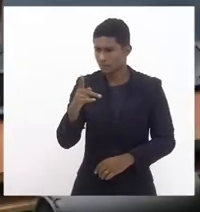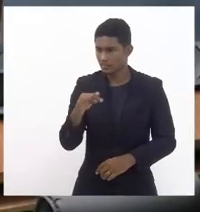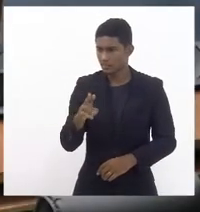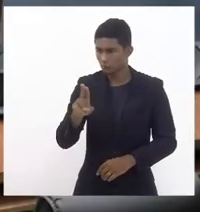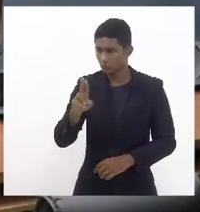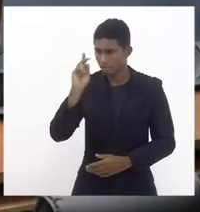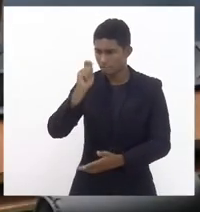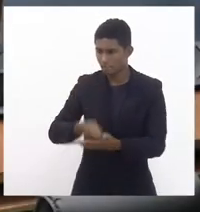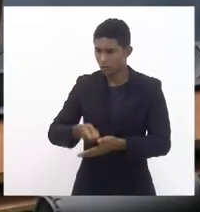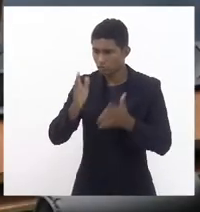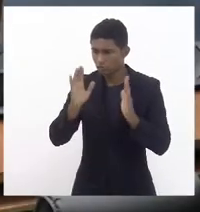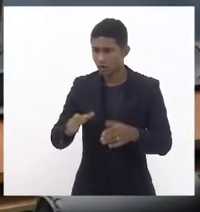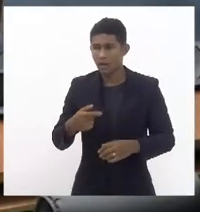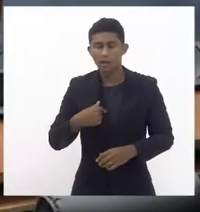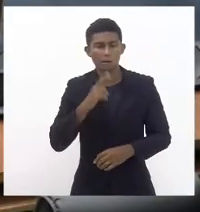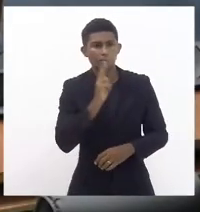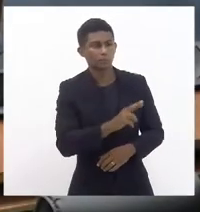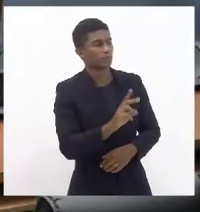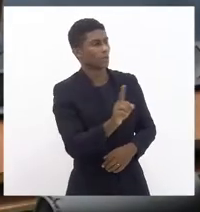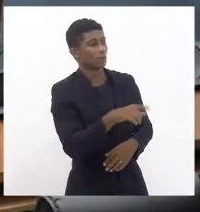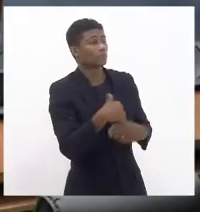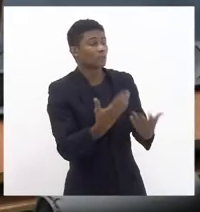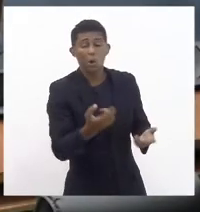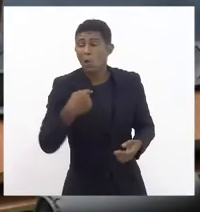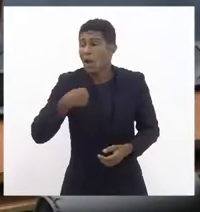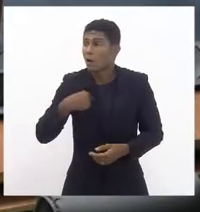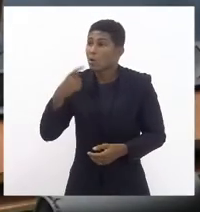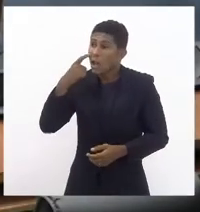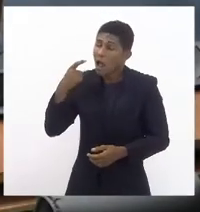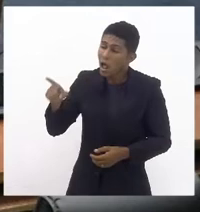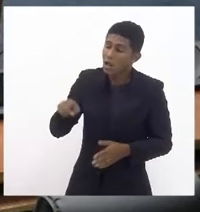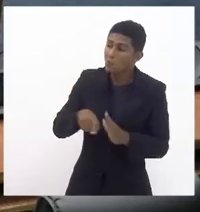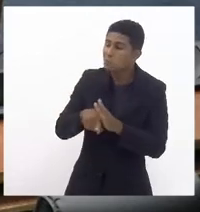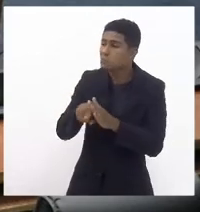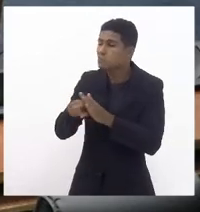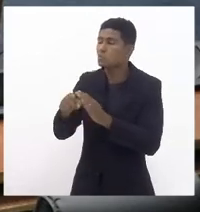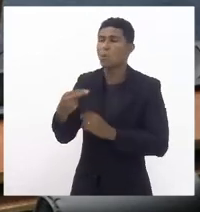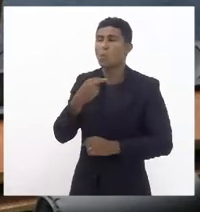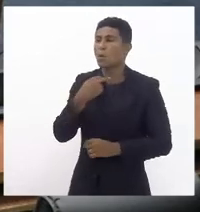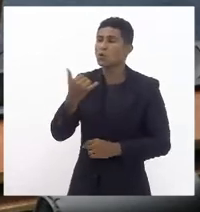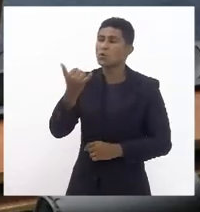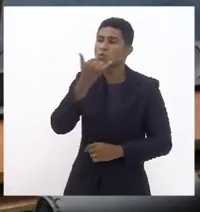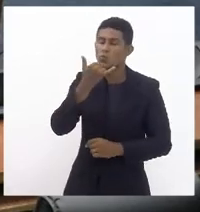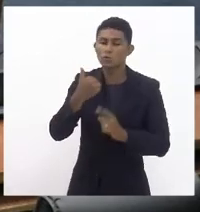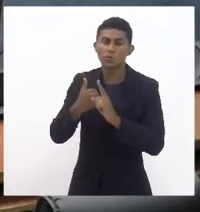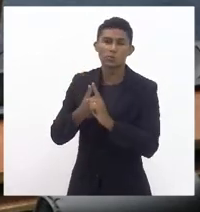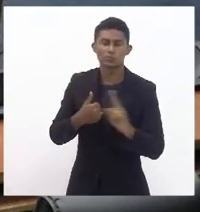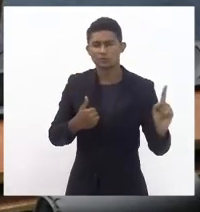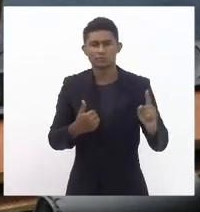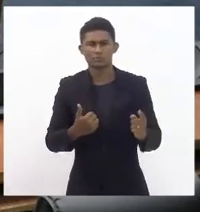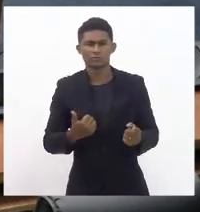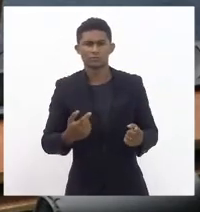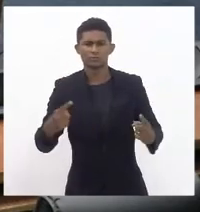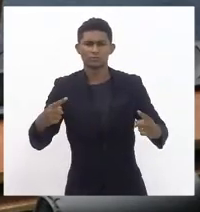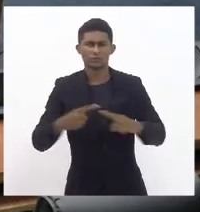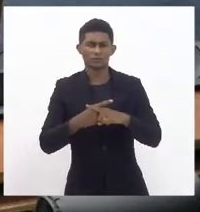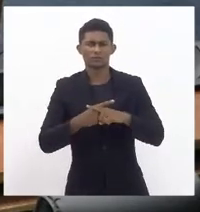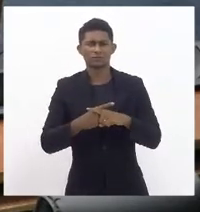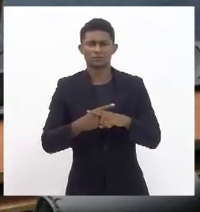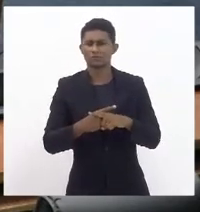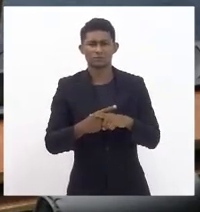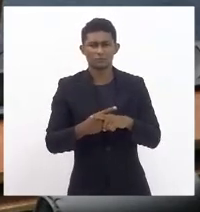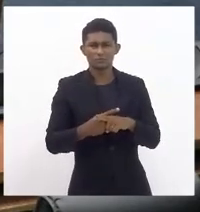aí eu sou a diva senão então não posso fazer a vistoria as duas coisas que não tem nada a ver